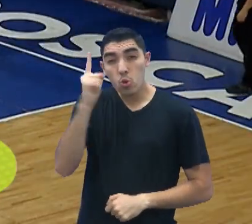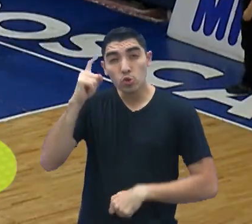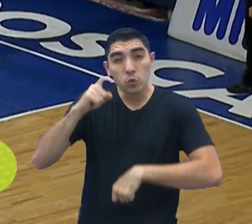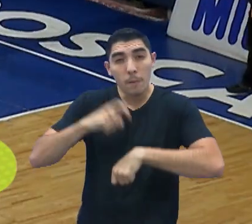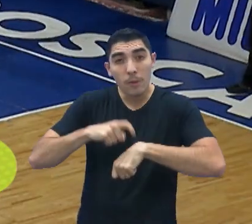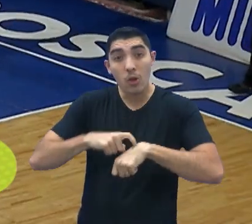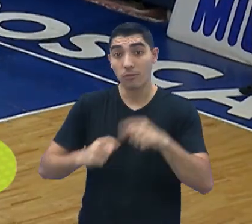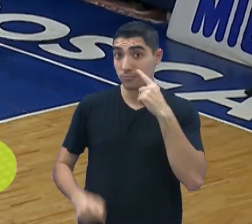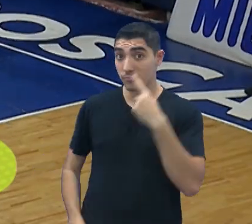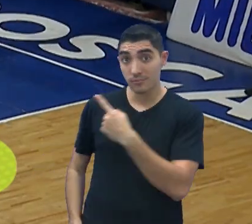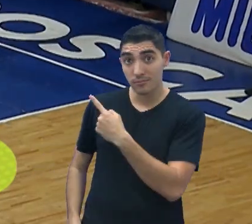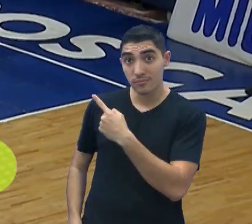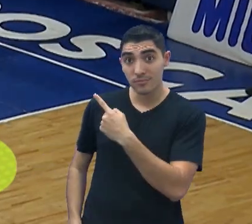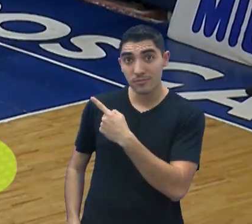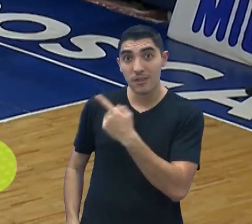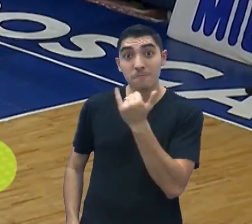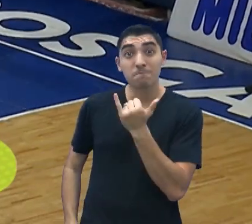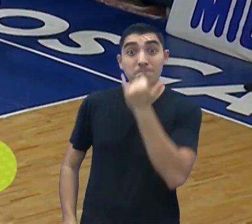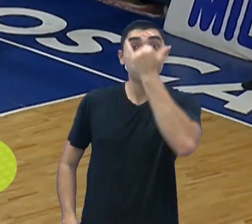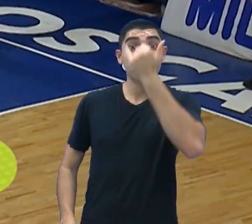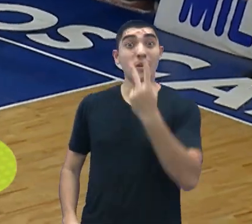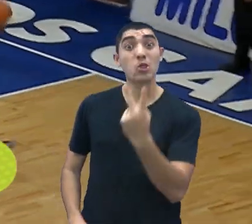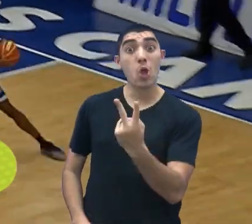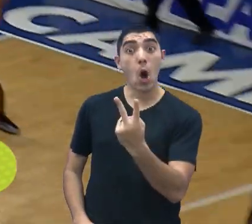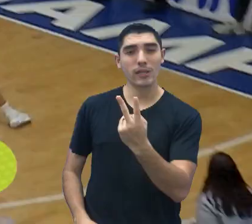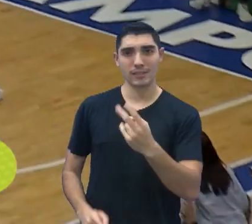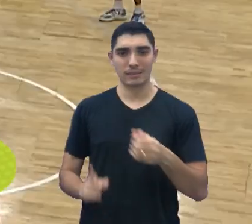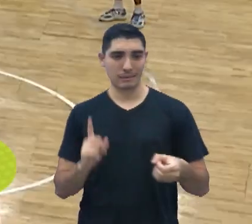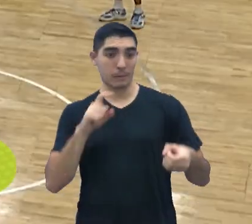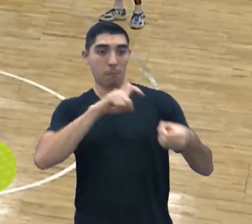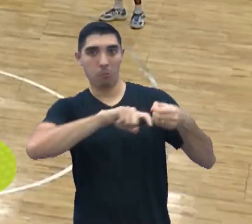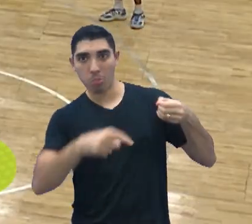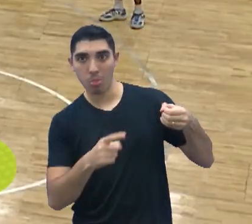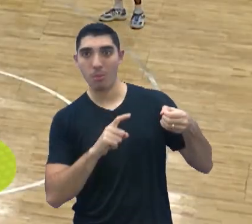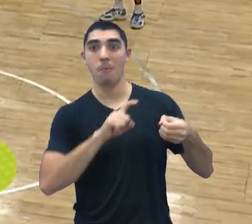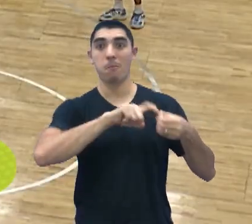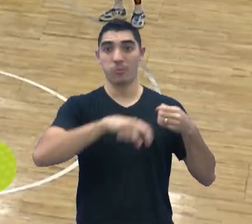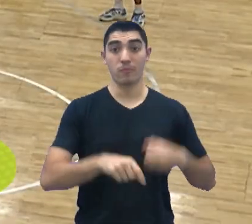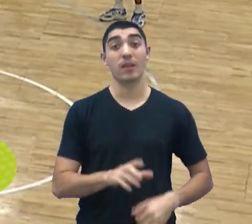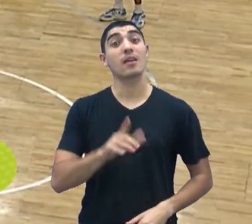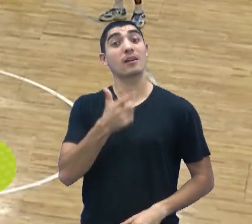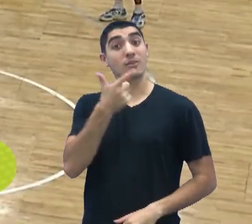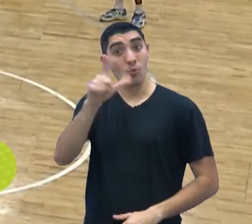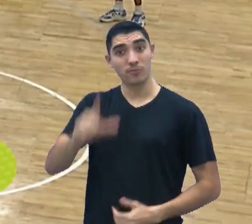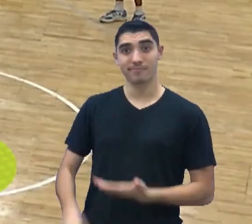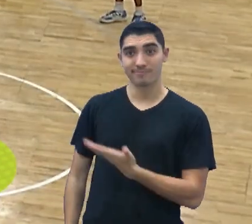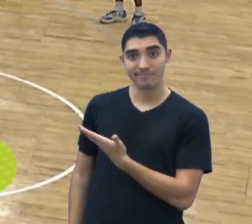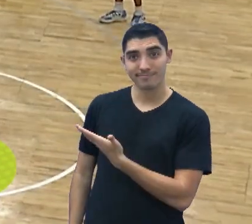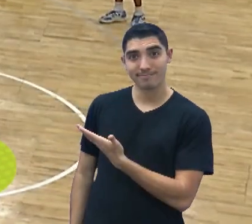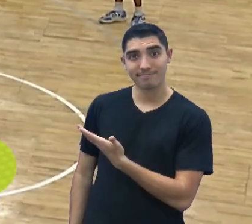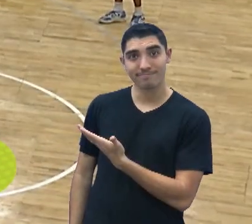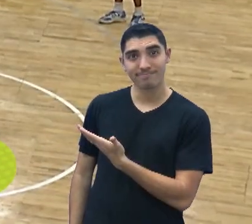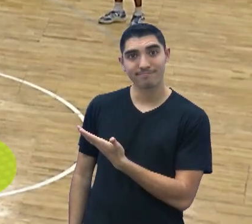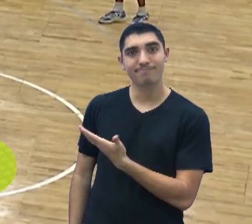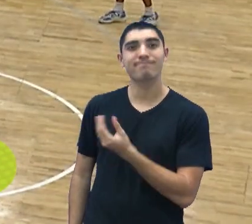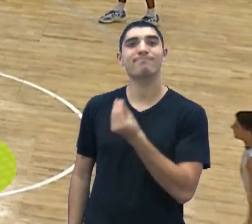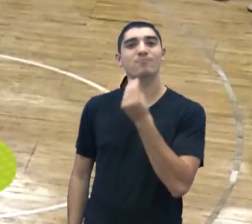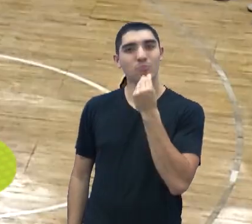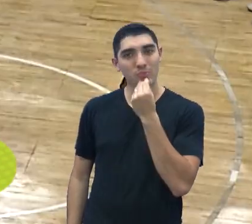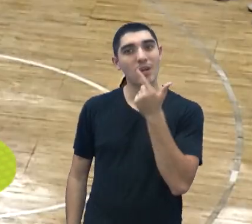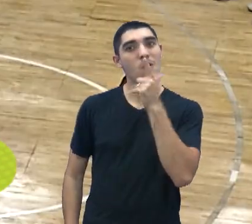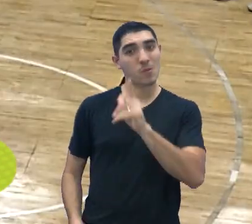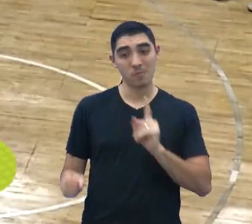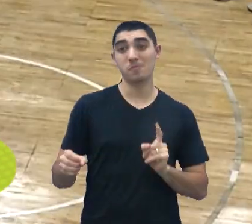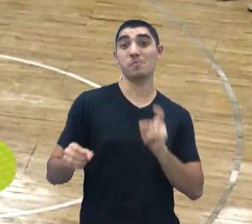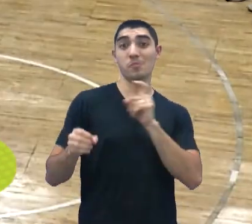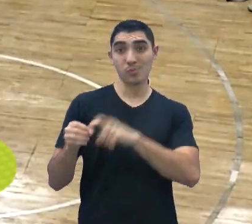errou 2 lances livres fundamentais para o Mogi. DG também teve a chance, mas acertou o primeiro